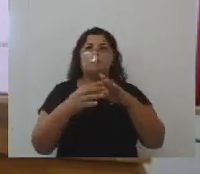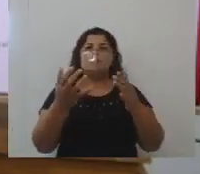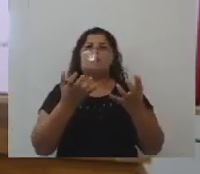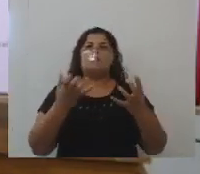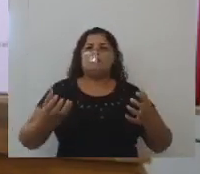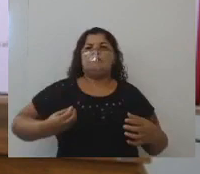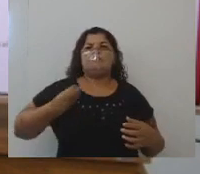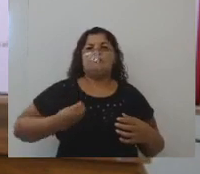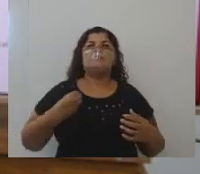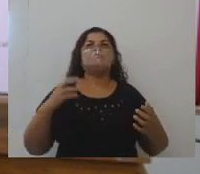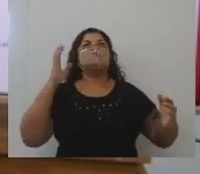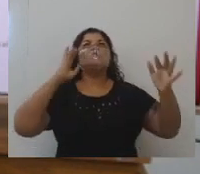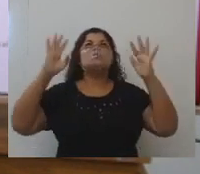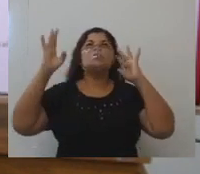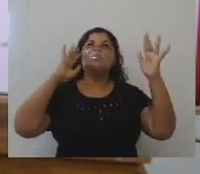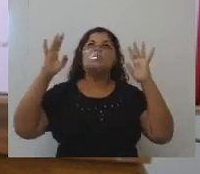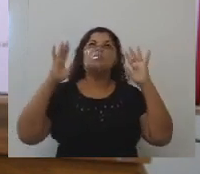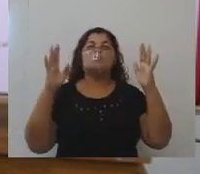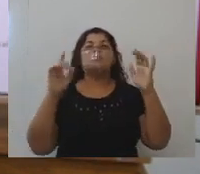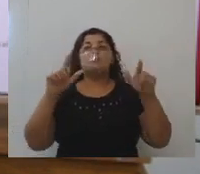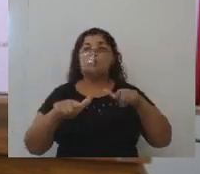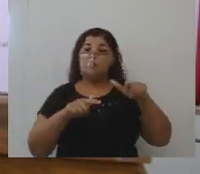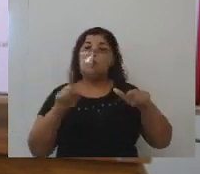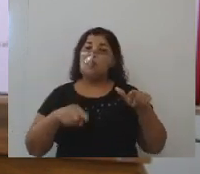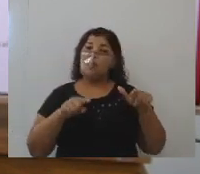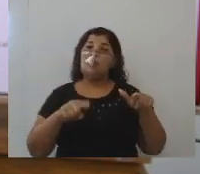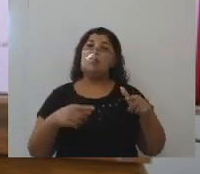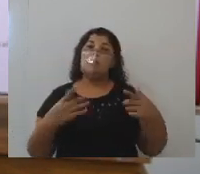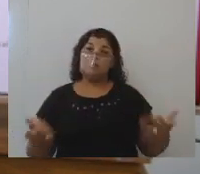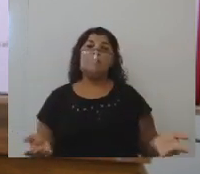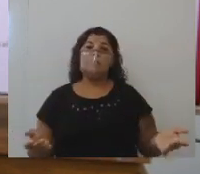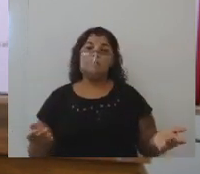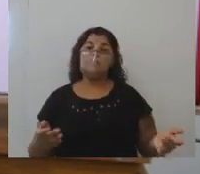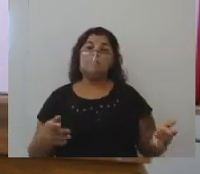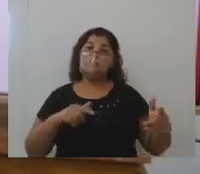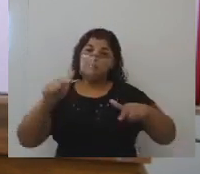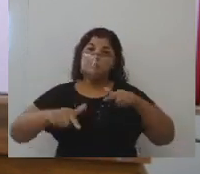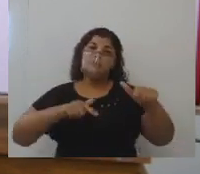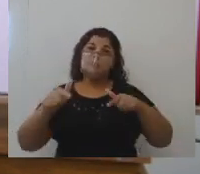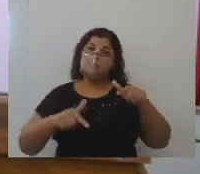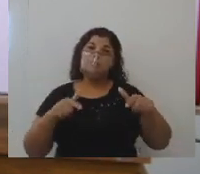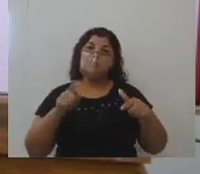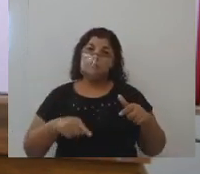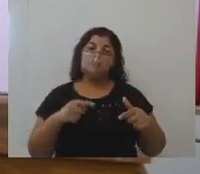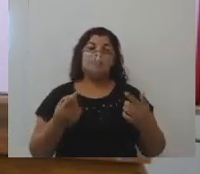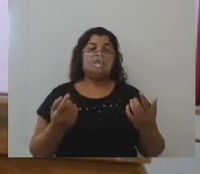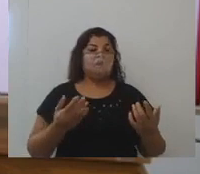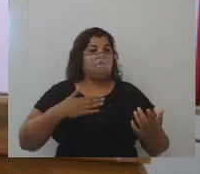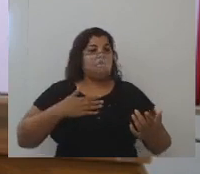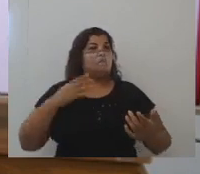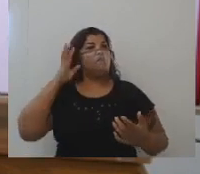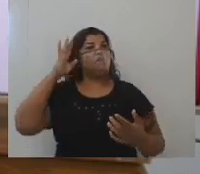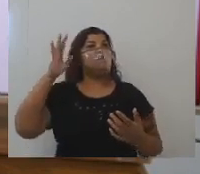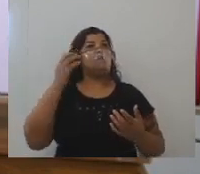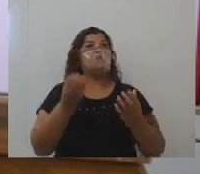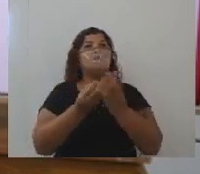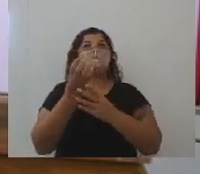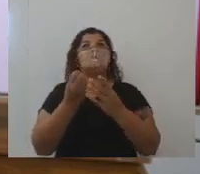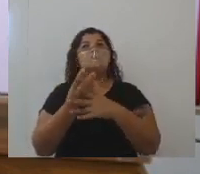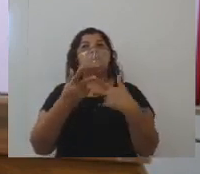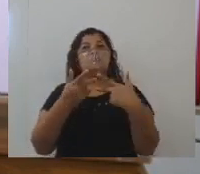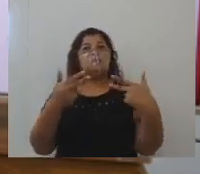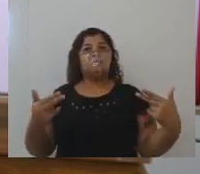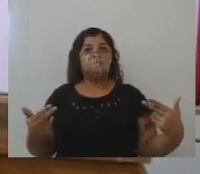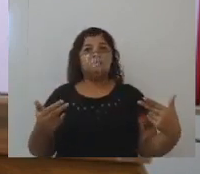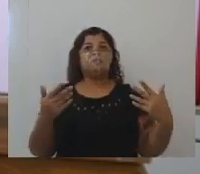quero realizar sonhos. O trabalho é para isso, gente. O trabalho, ele é para realizar sonhos. Então eu